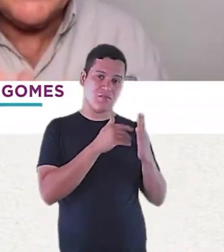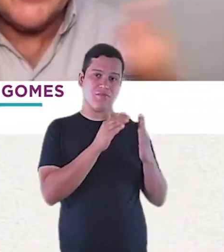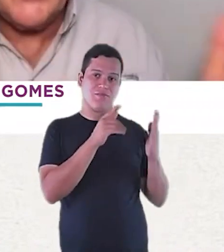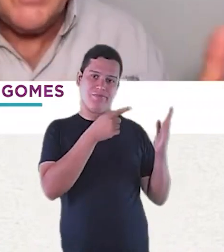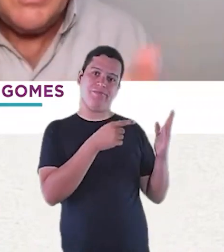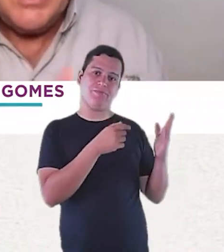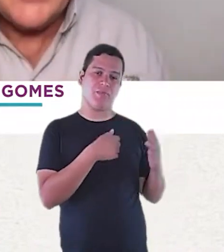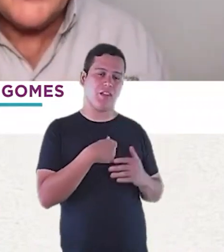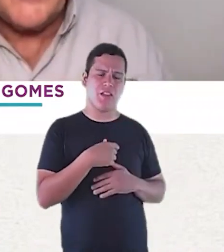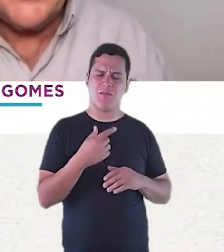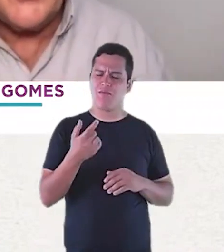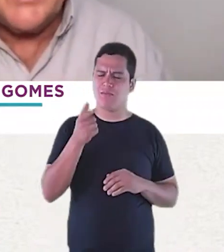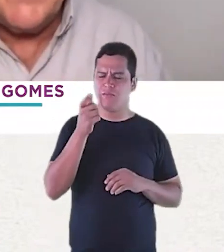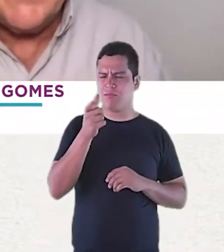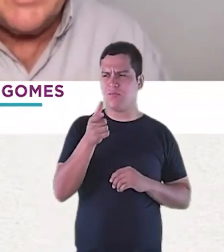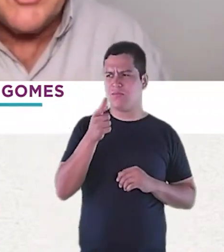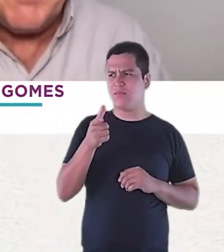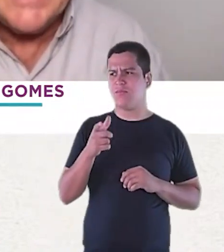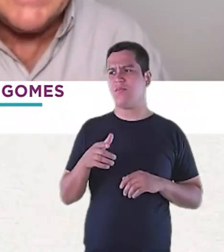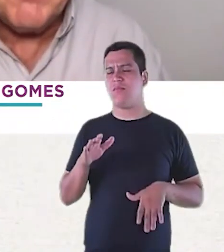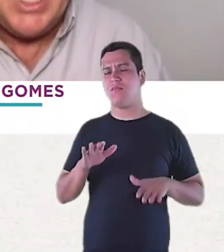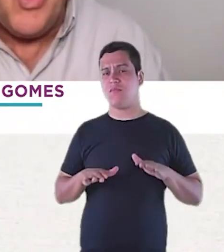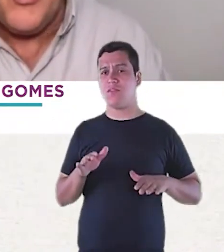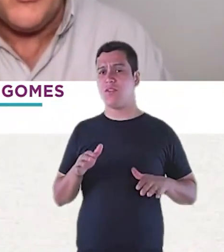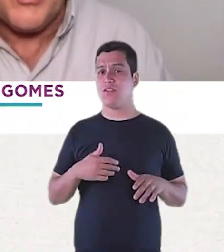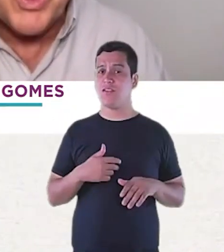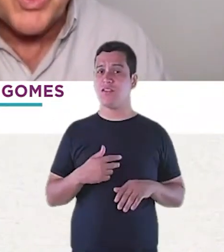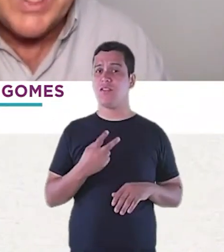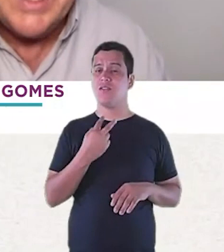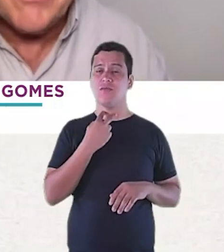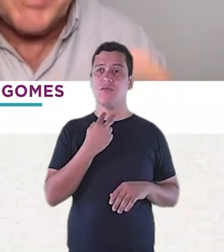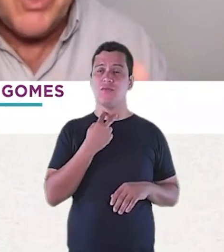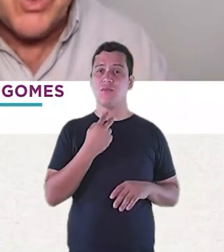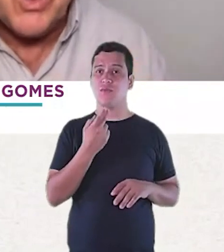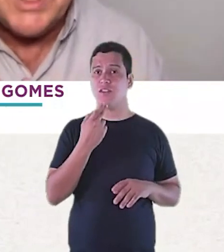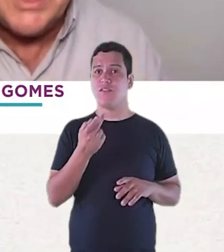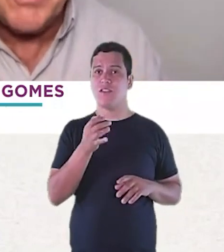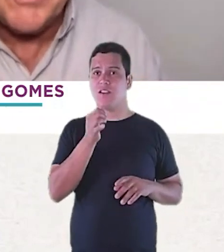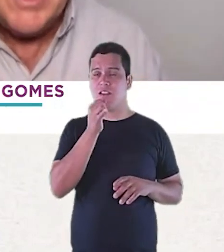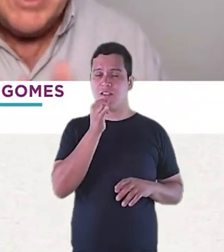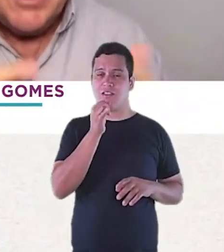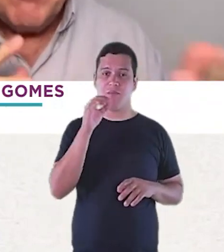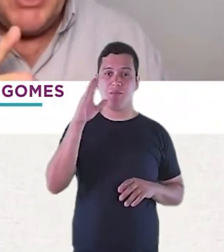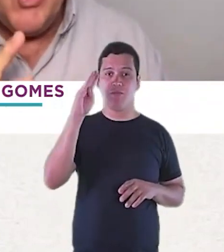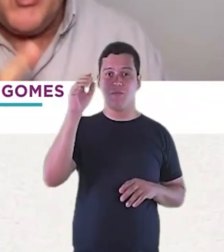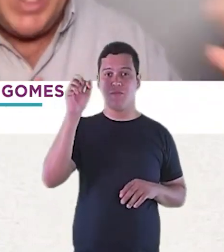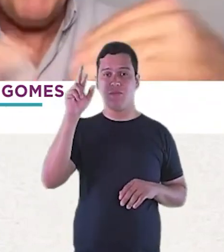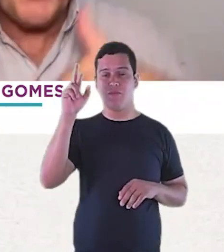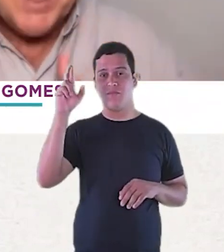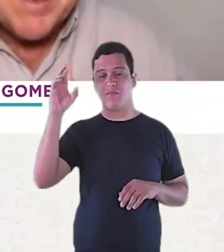realmente interessante. Então, acho que talvez a gente não devesse nem chamar de barroco português ou barroco mineiro, mas